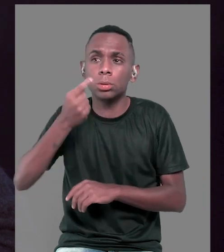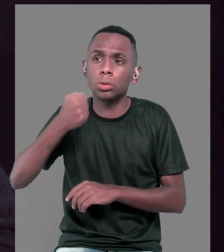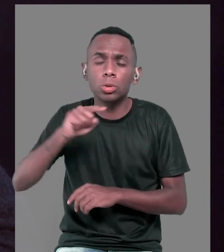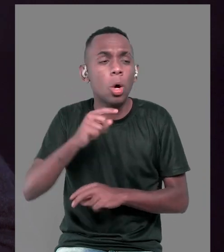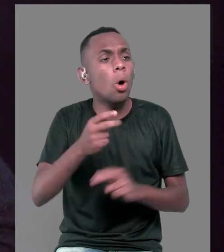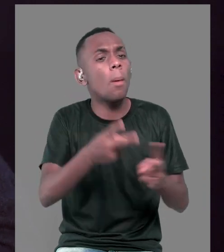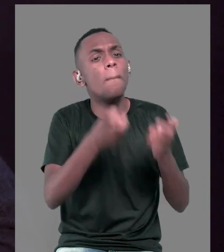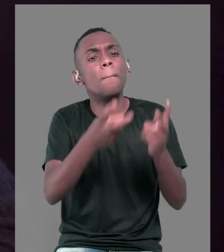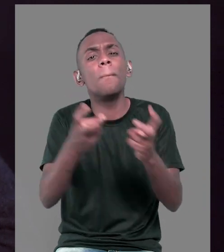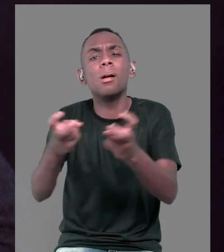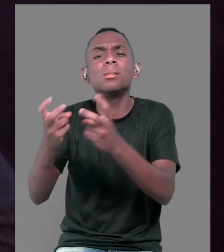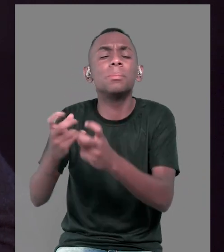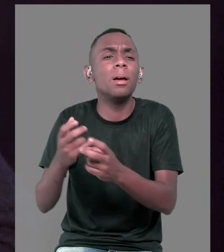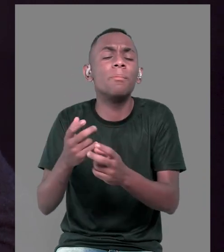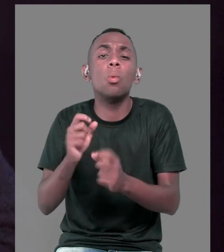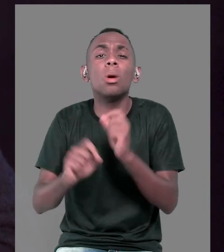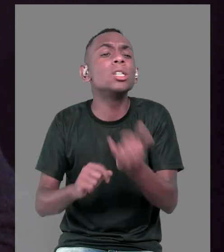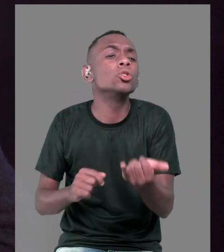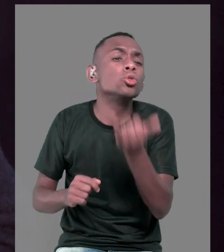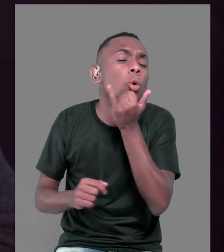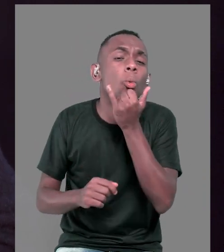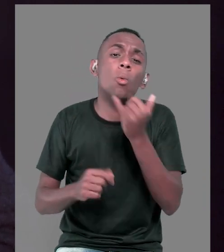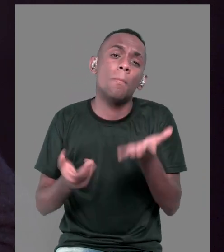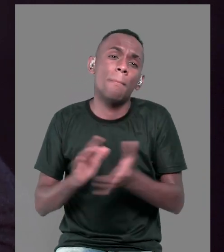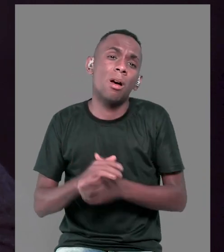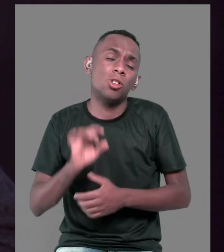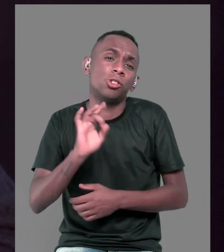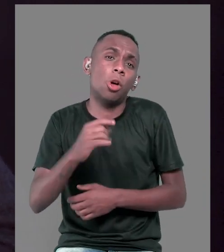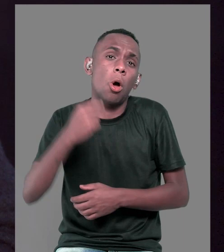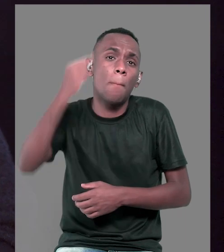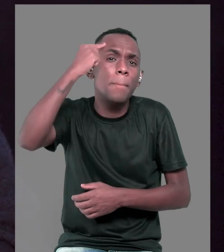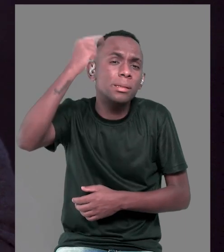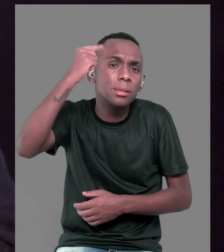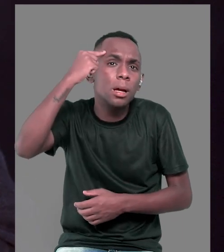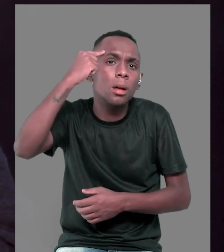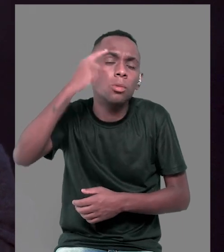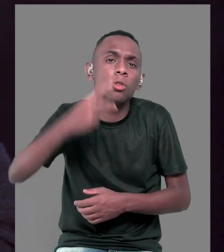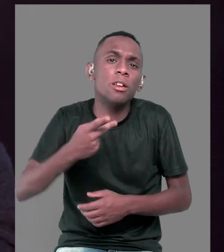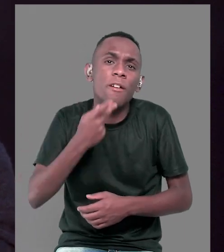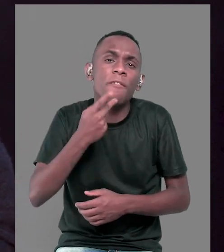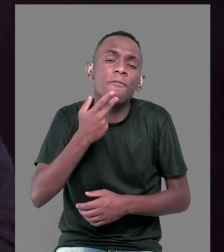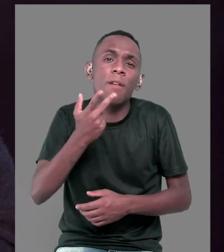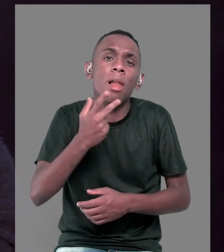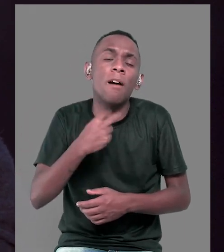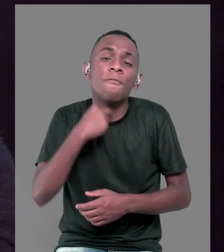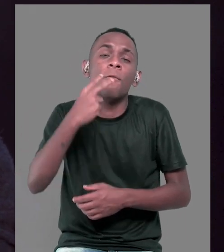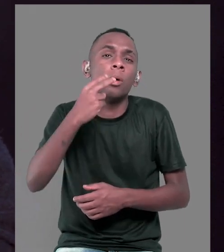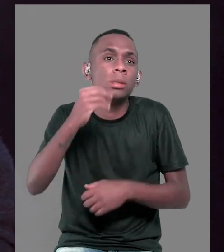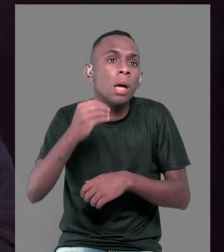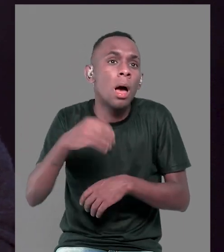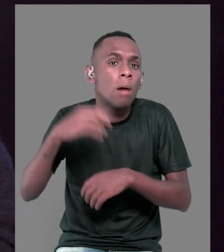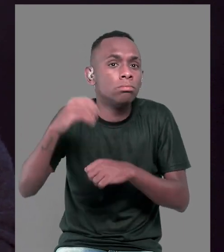a expressão: me desculpe, eu só estava pensando em voz alta. É muito comum, mas pensar em voz